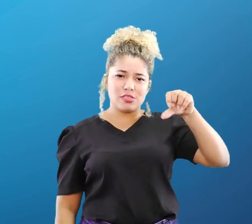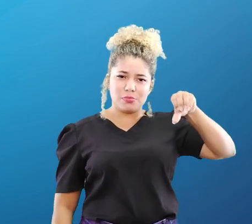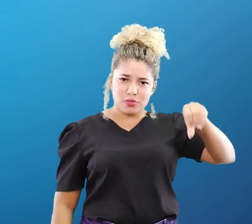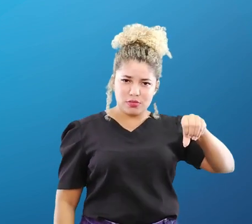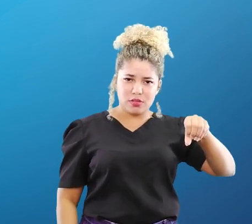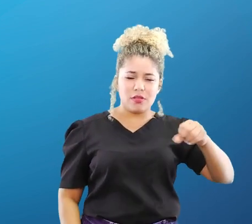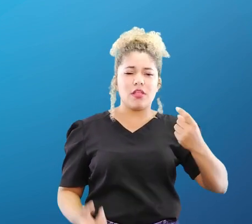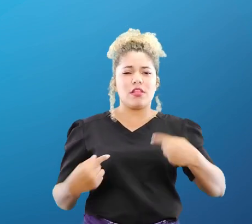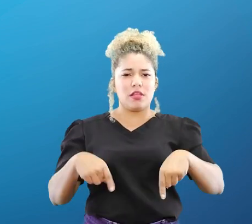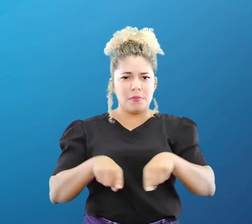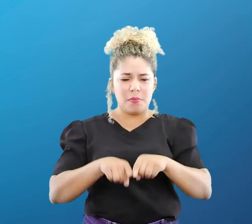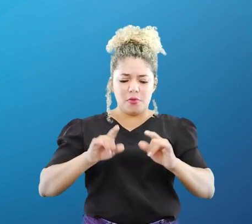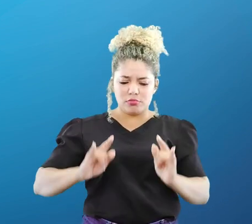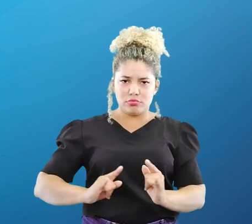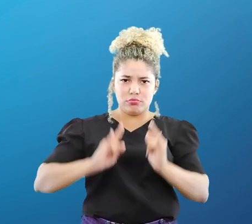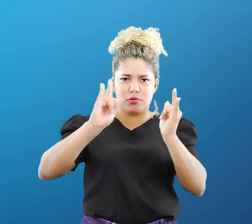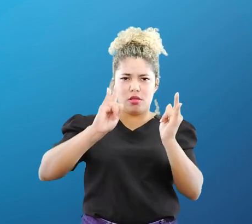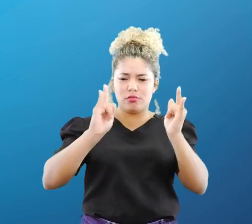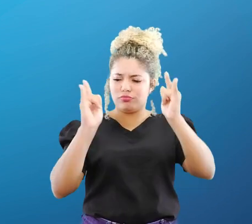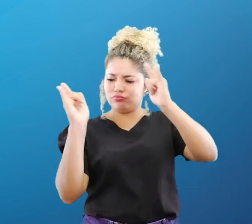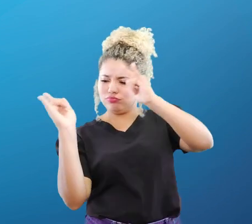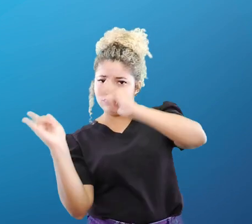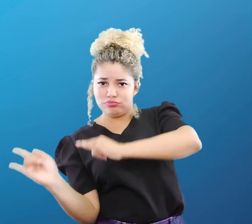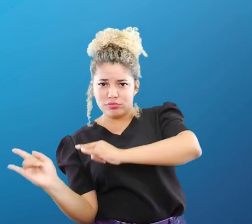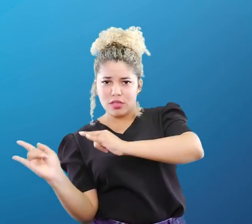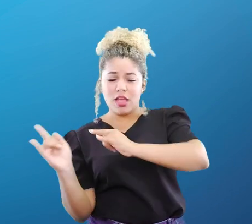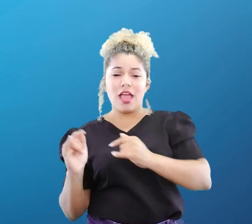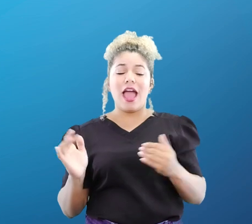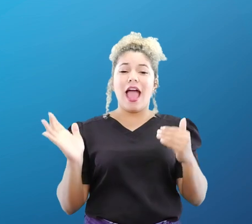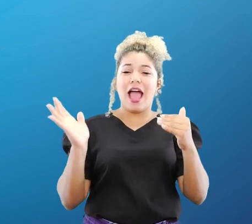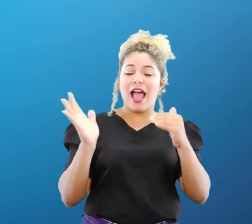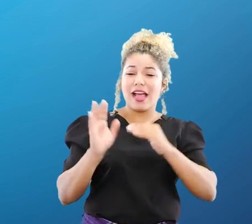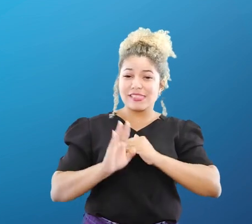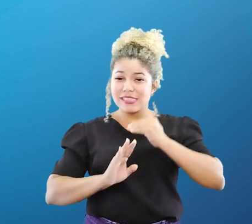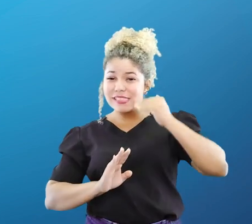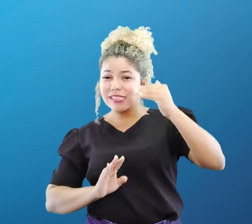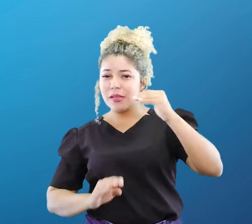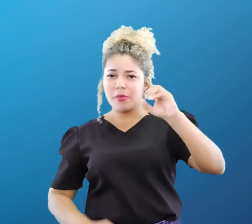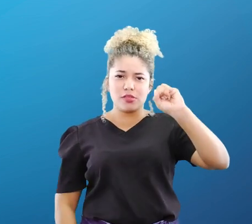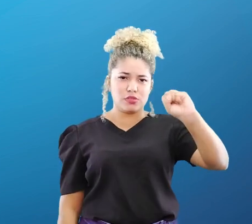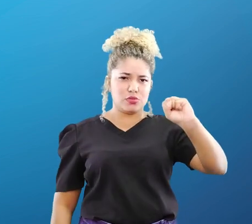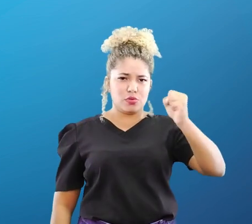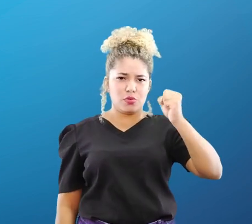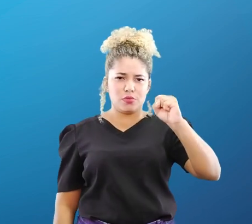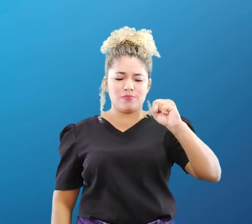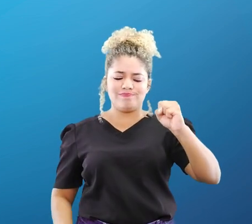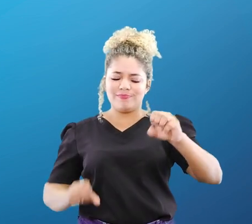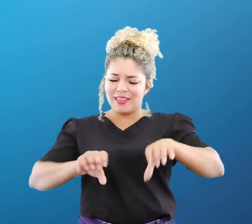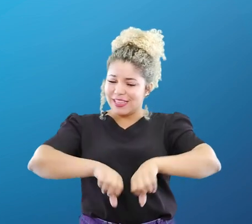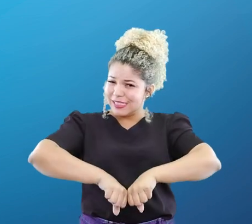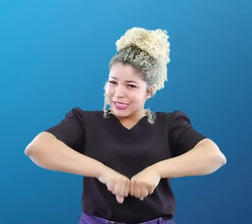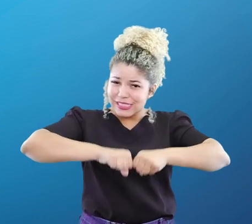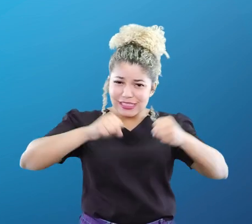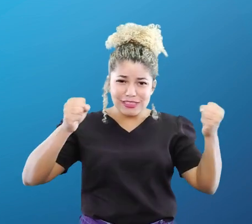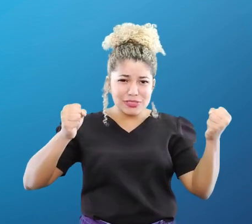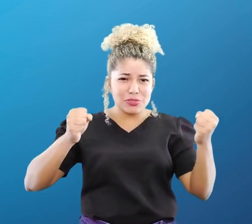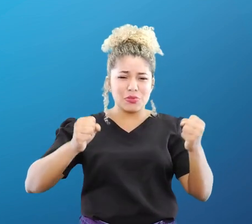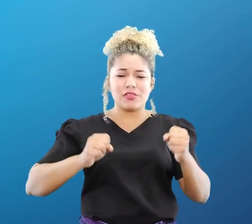e destruição de prédios. E por último, acima de 8 é o que a gente classifica como destruição completa.